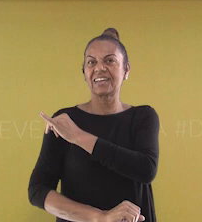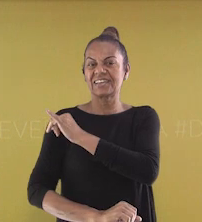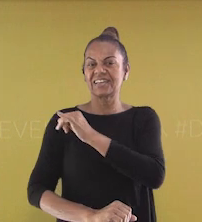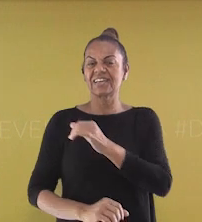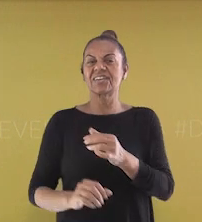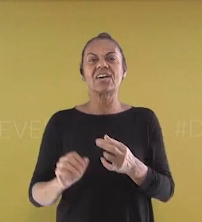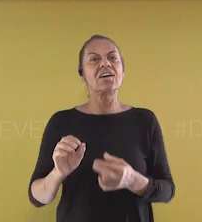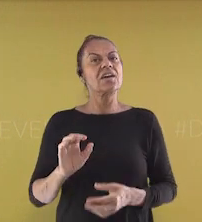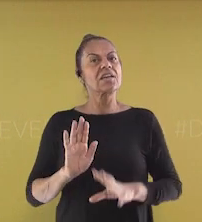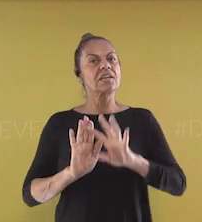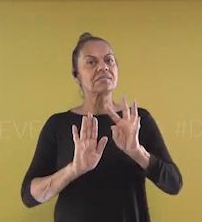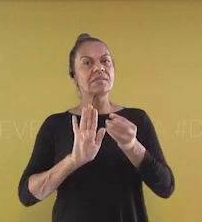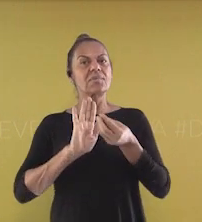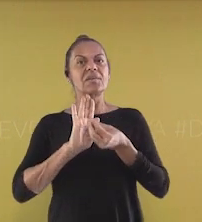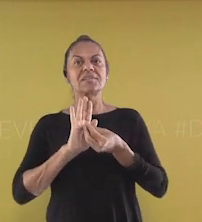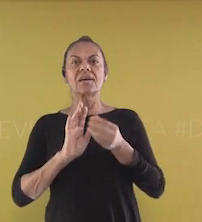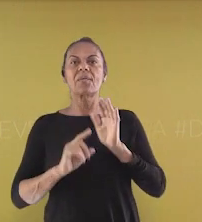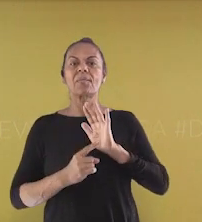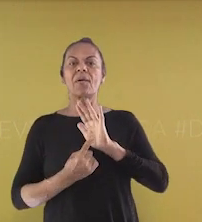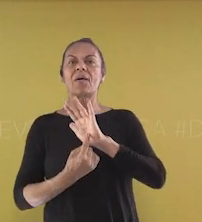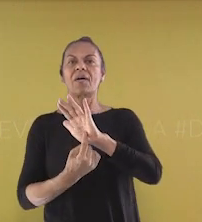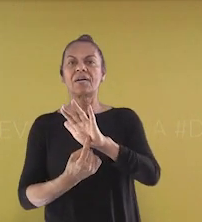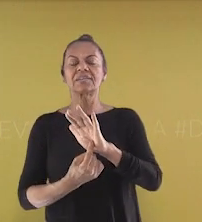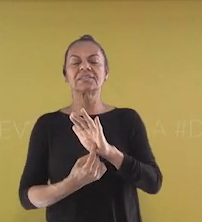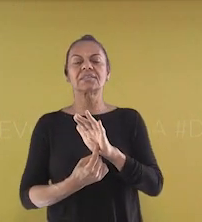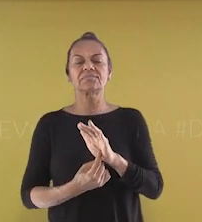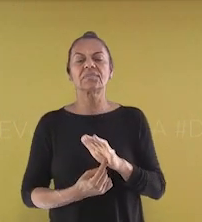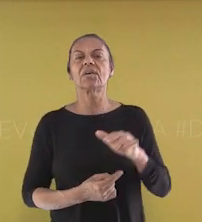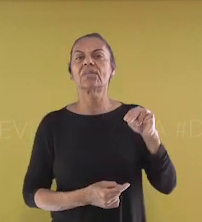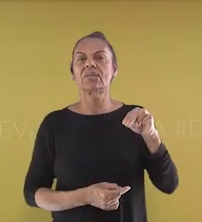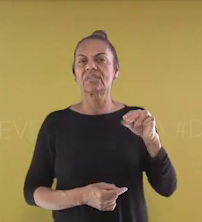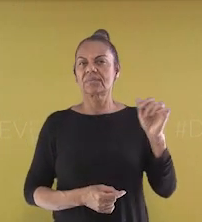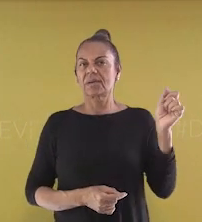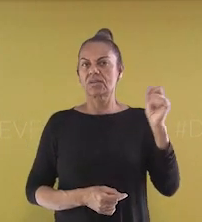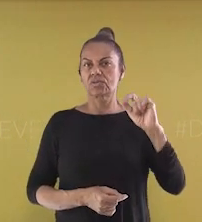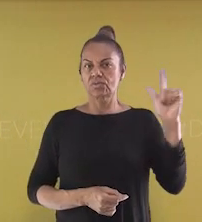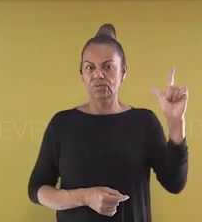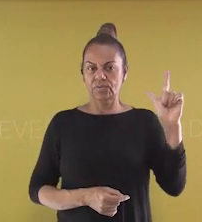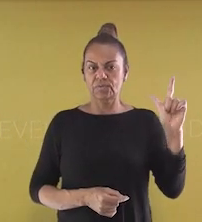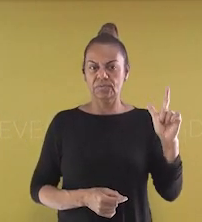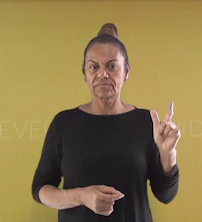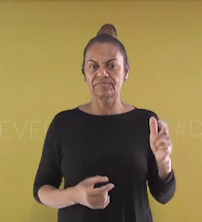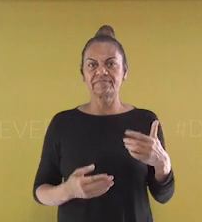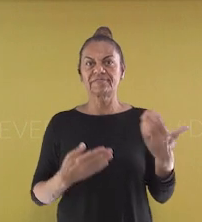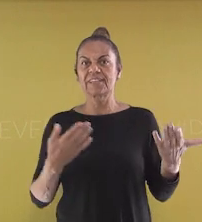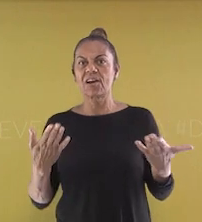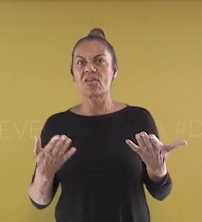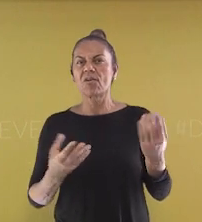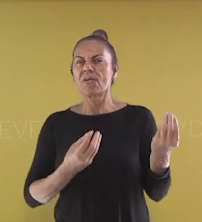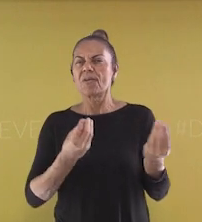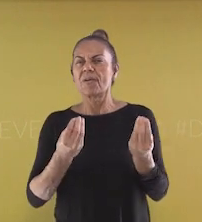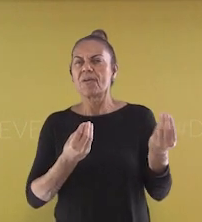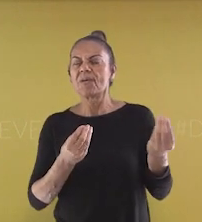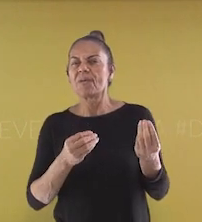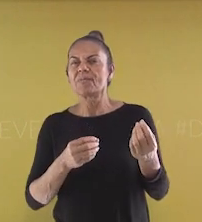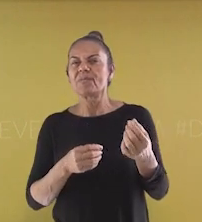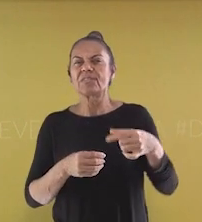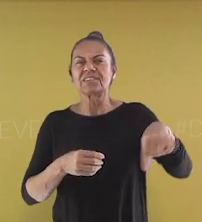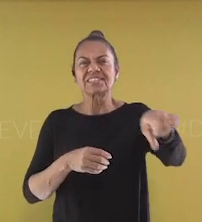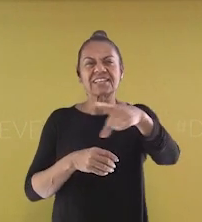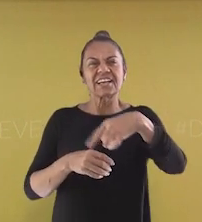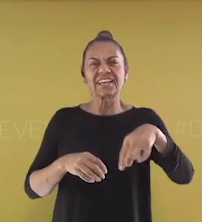Azul. Que tal começar a observar esses pontos turísticos nos meses da campanha, para ver onde é